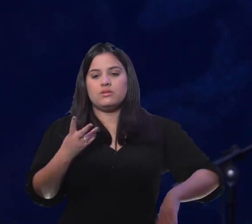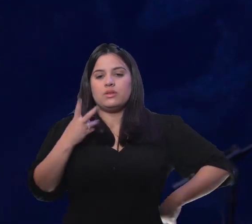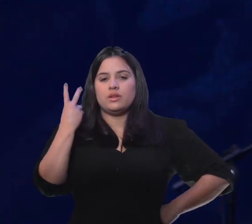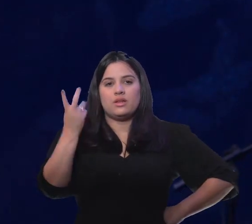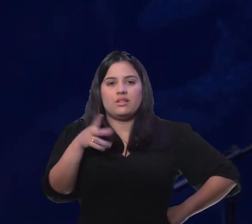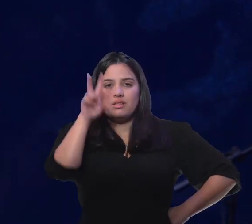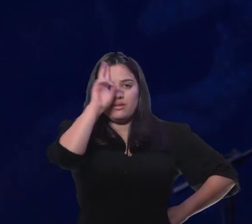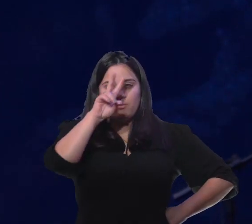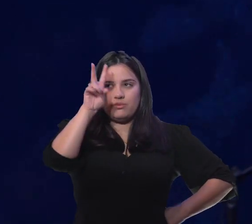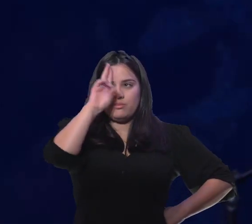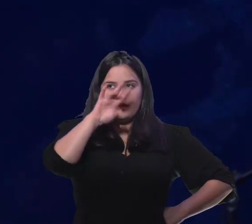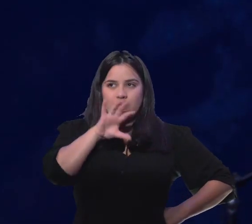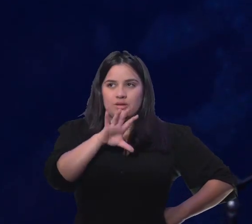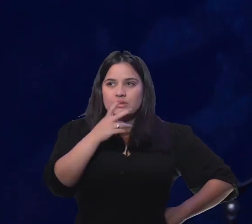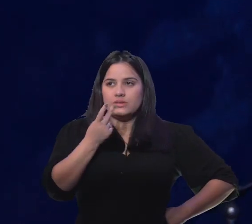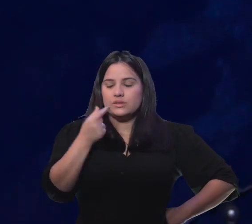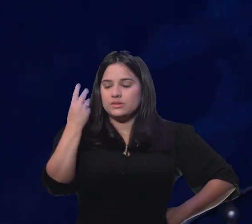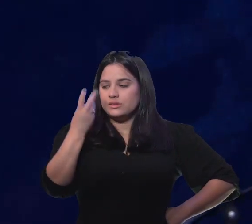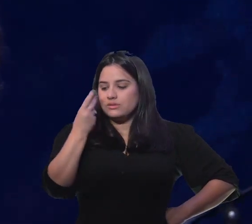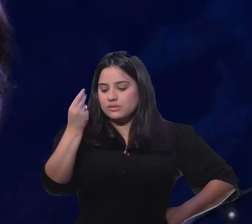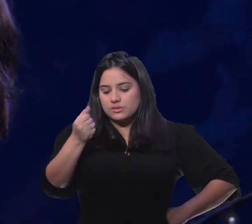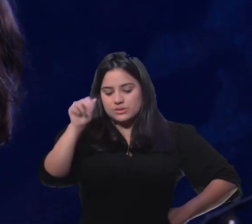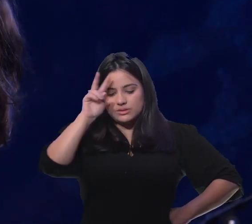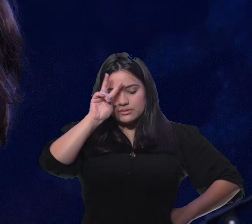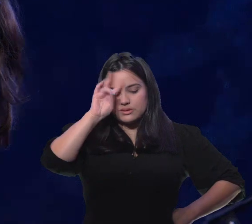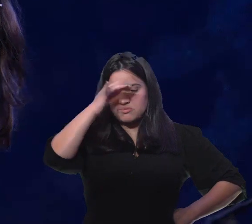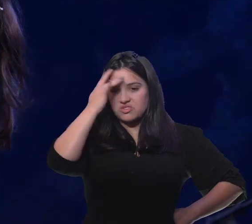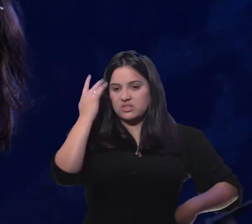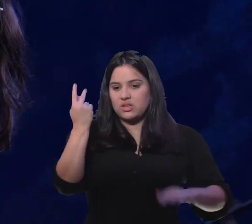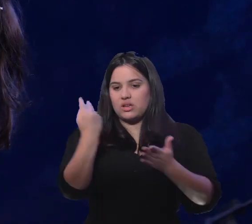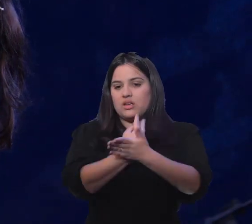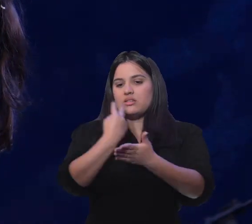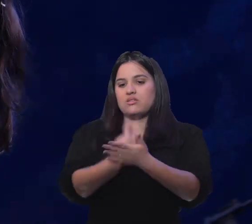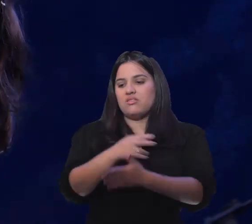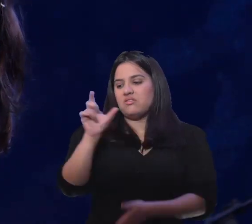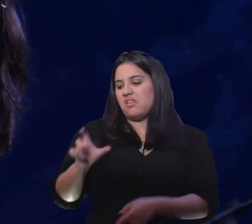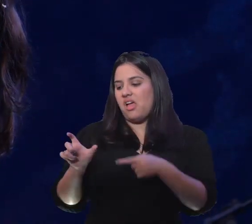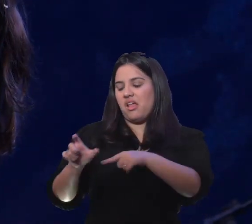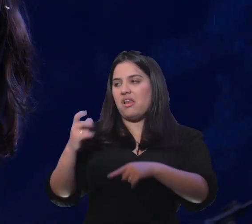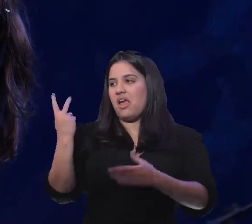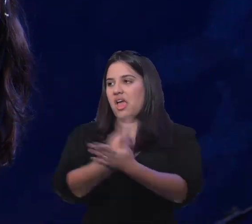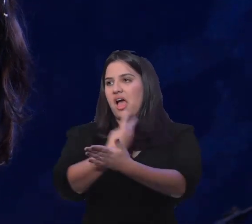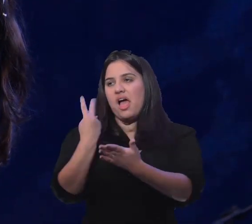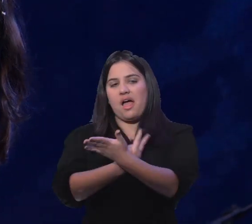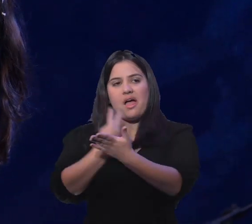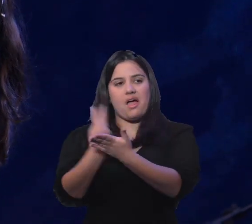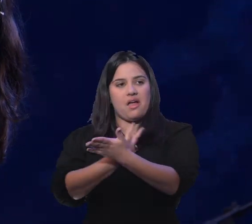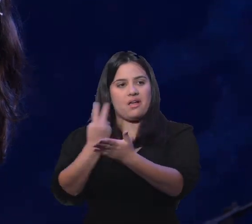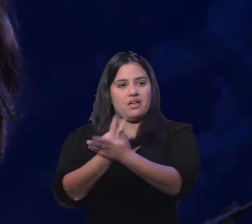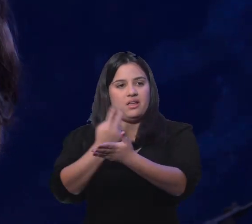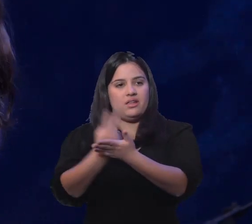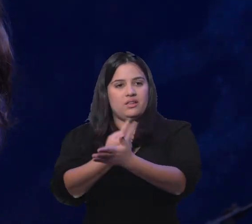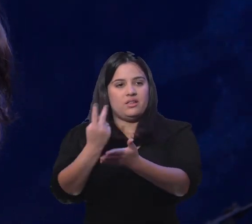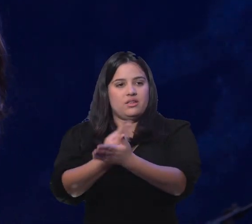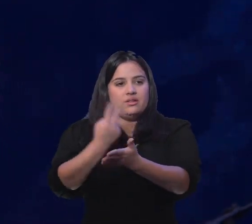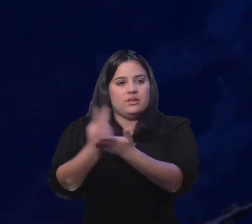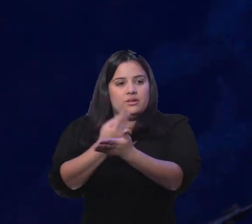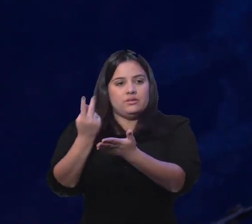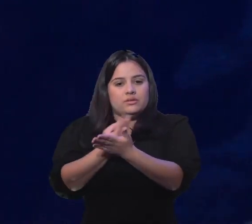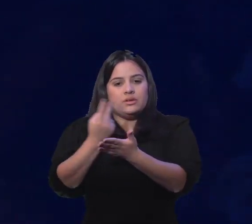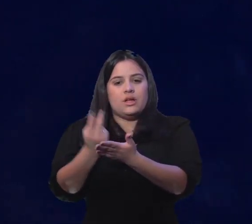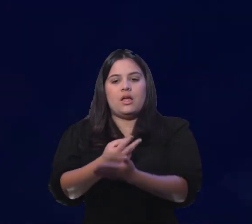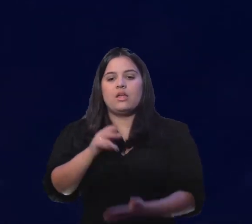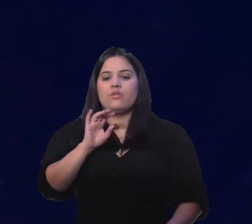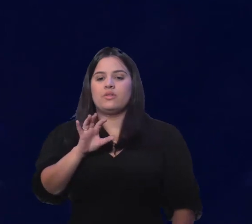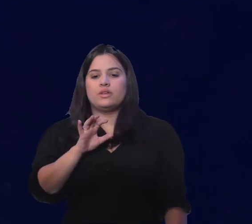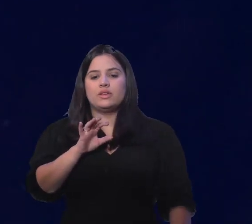assim? O conflito na sua cabeça, que a pessoa tá errada, e você fica, essa pessoa tá muito errada, sério. Nossa, como essa pessoa tá errada, meu, sério, essa pessoa tá muito errada. Aí eu